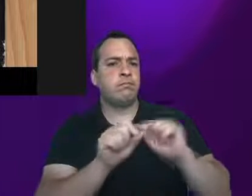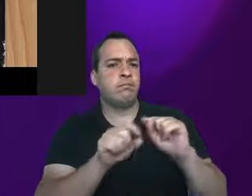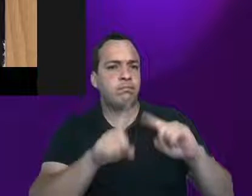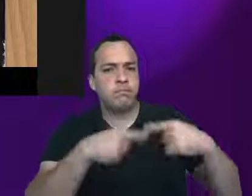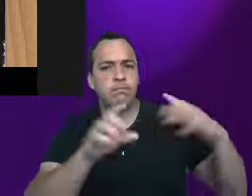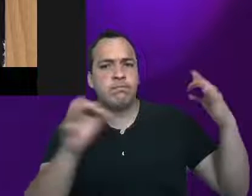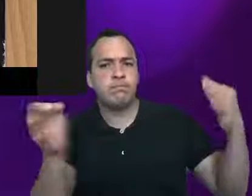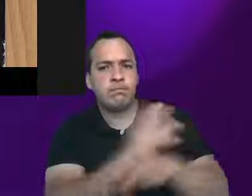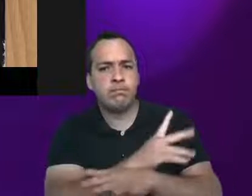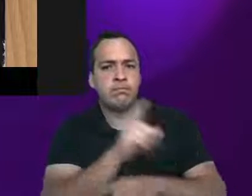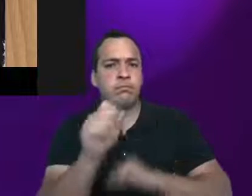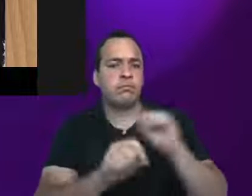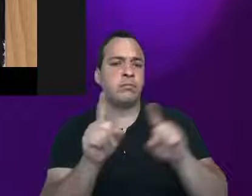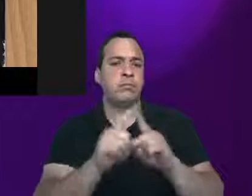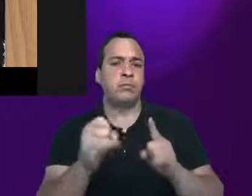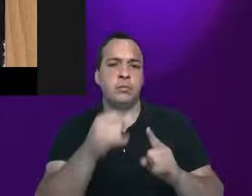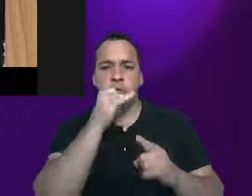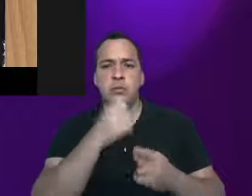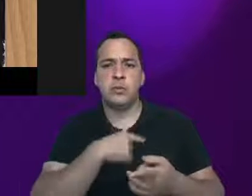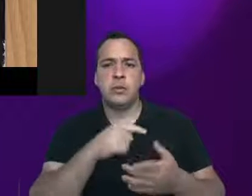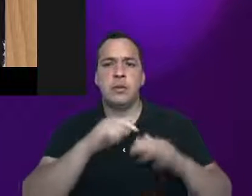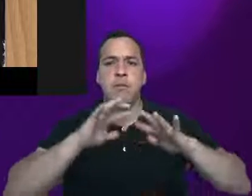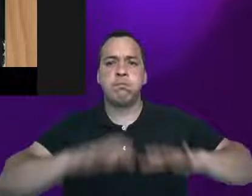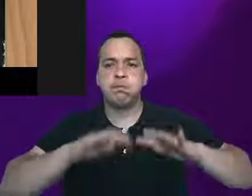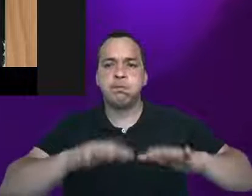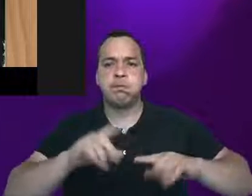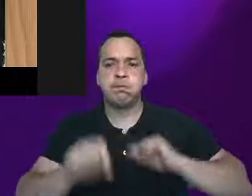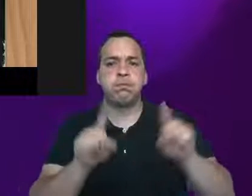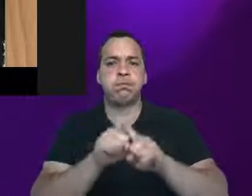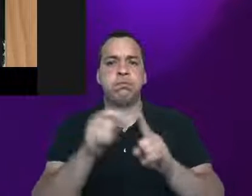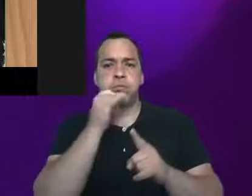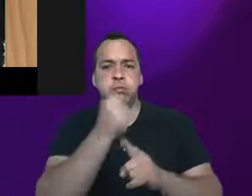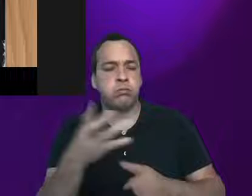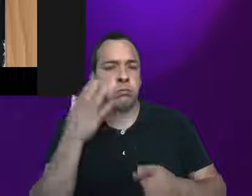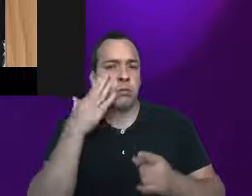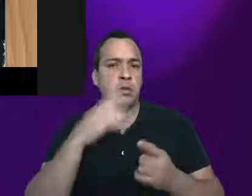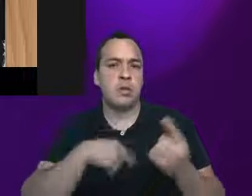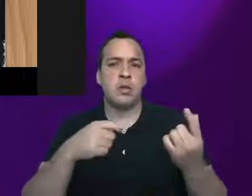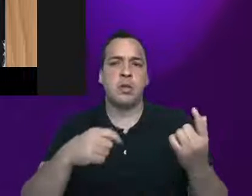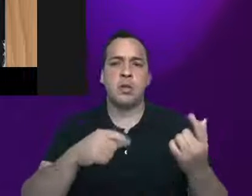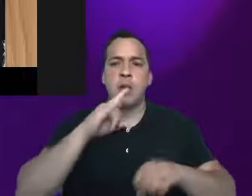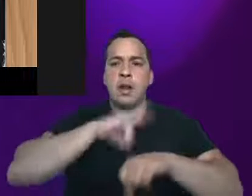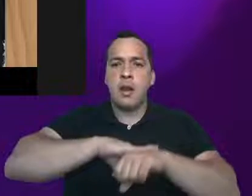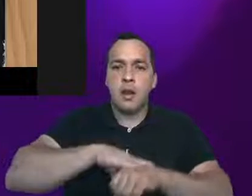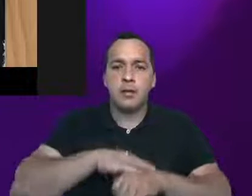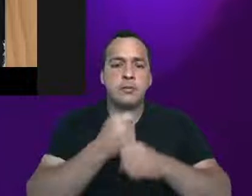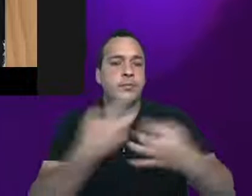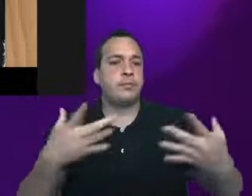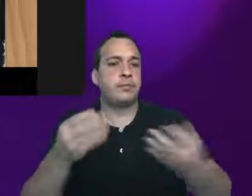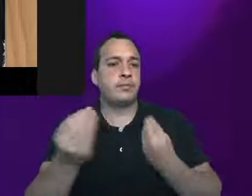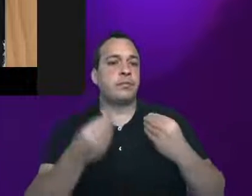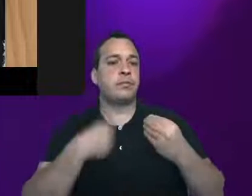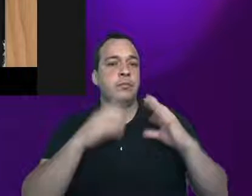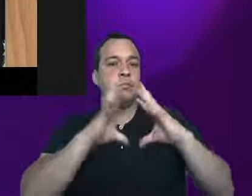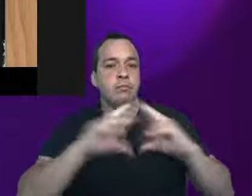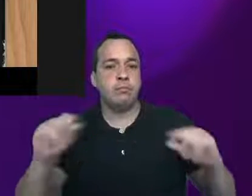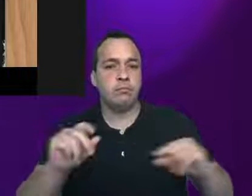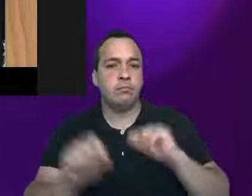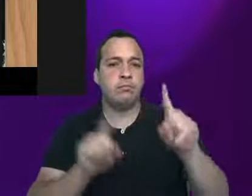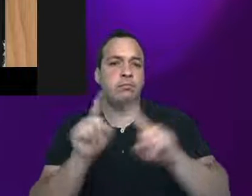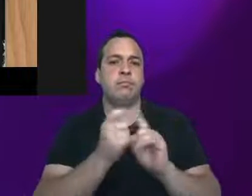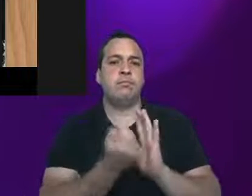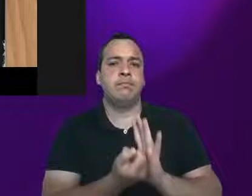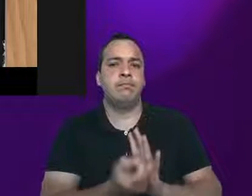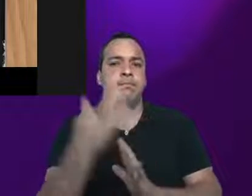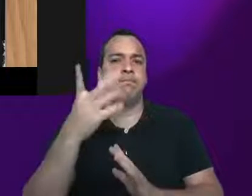de uma ressuscitação, ou seja, para definir a dose de diurético, a necessidade de terapia renal substitutiva, a quantidade da ultrafiltração